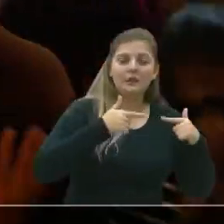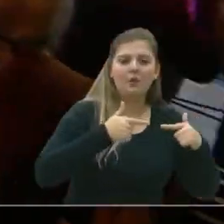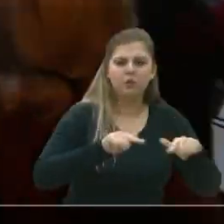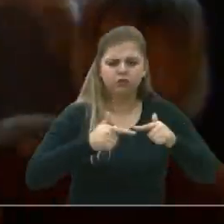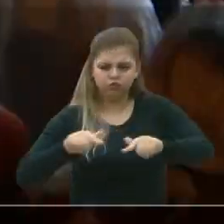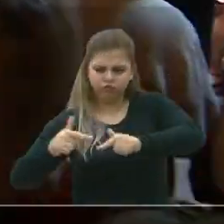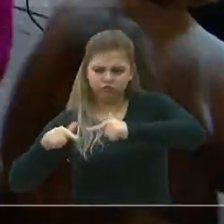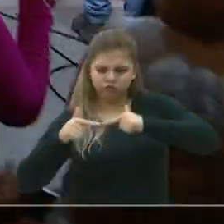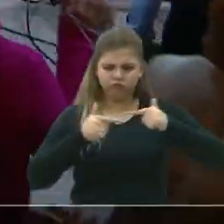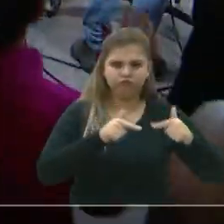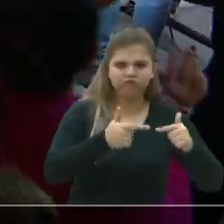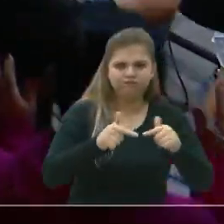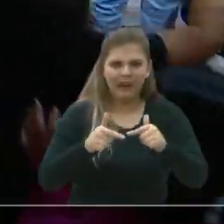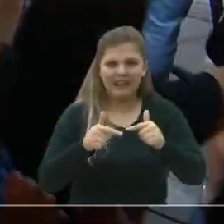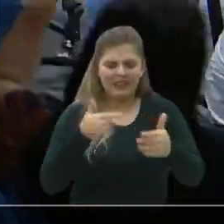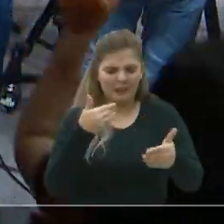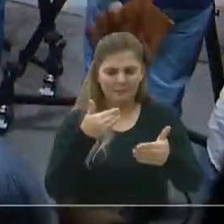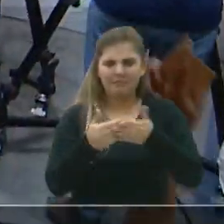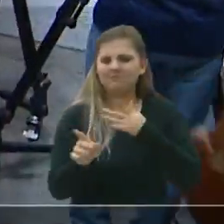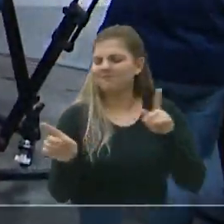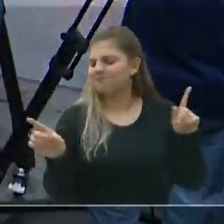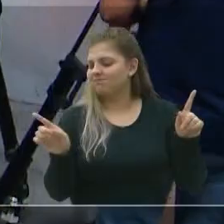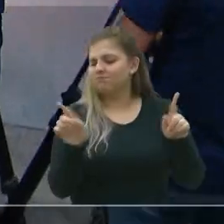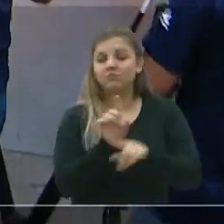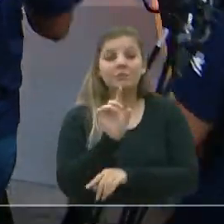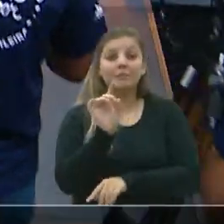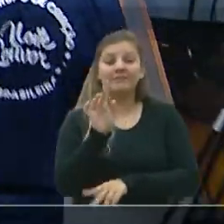Ele não perde as